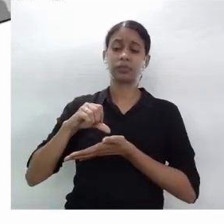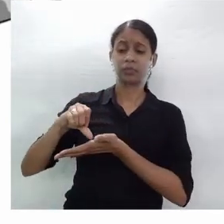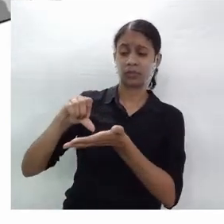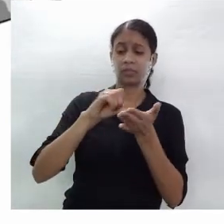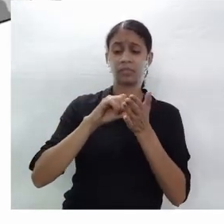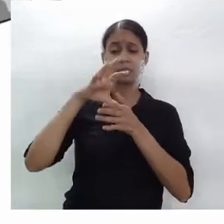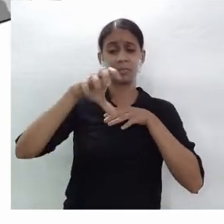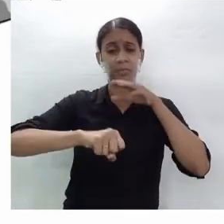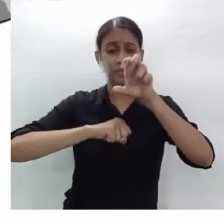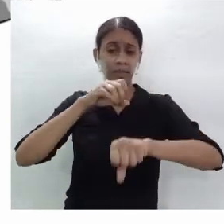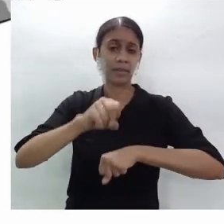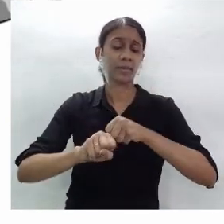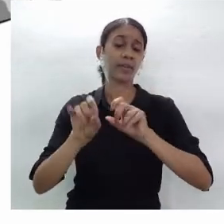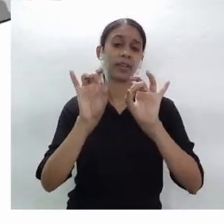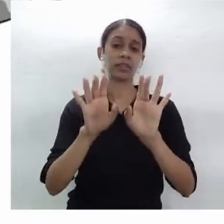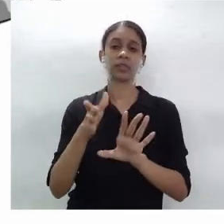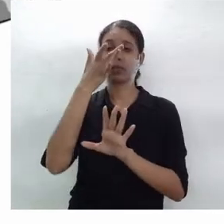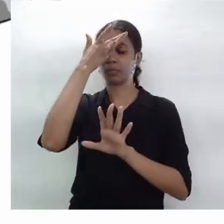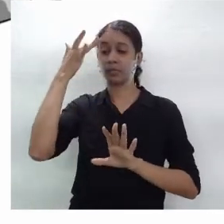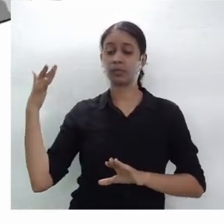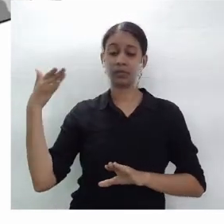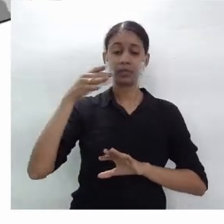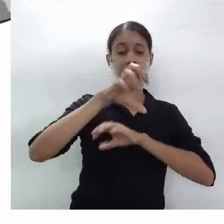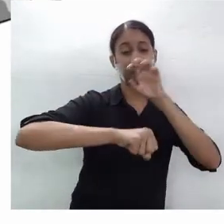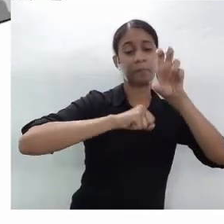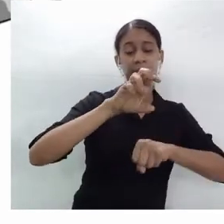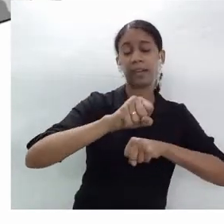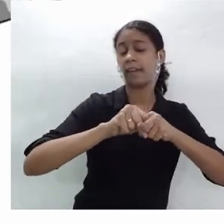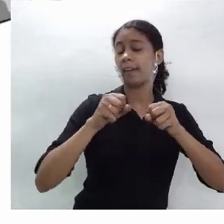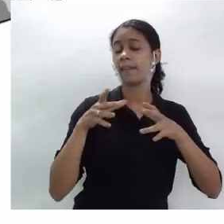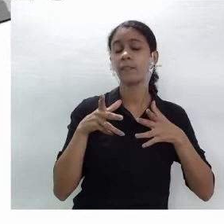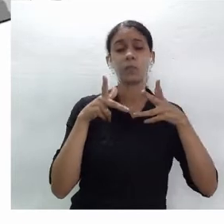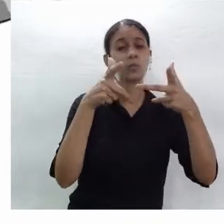seus recursos naturais. A escravidão,